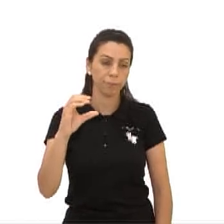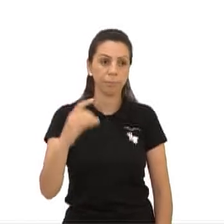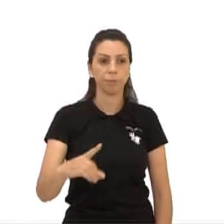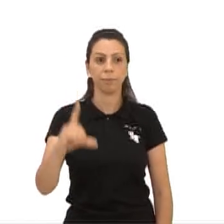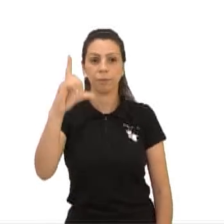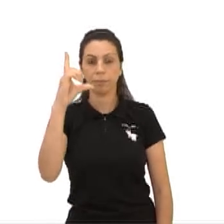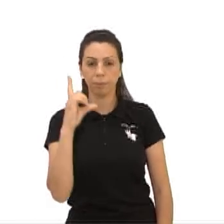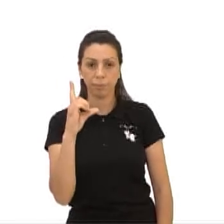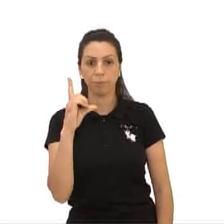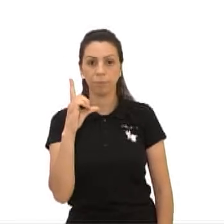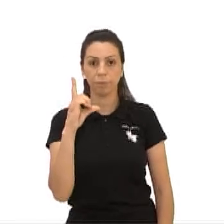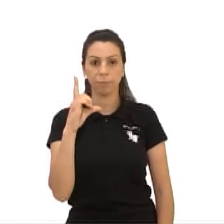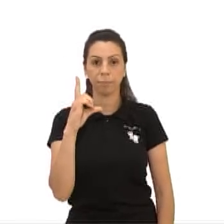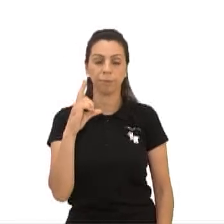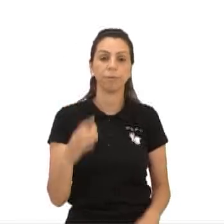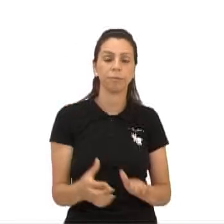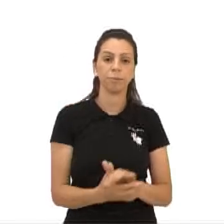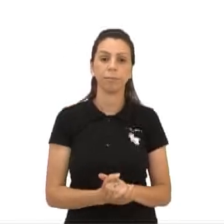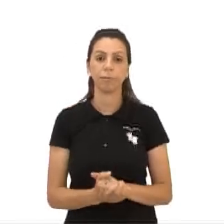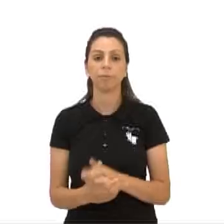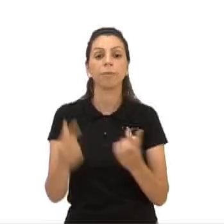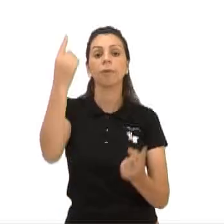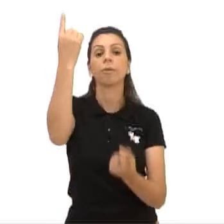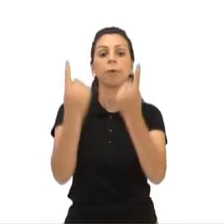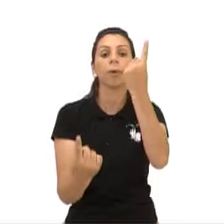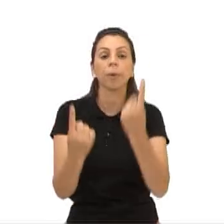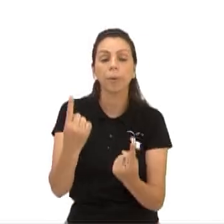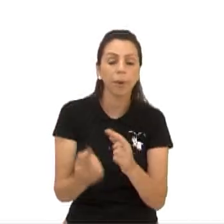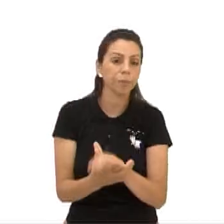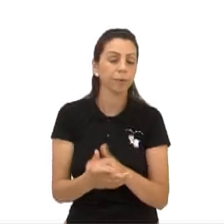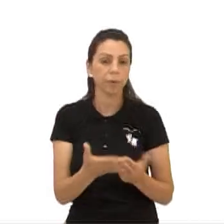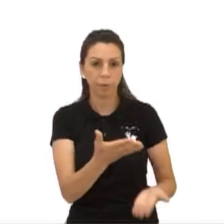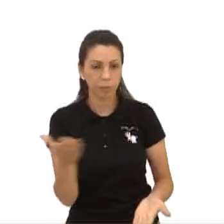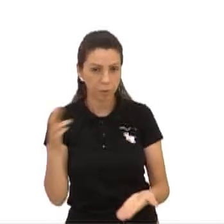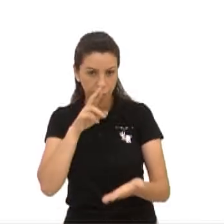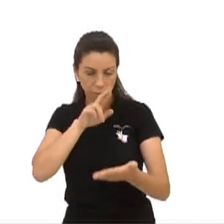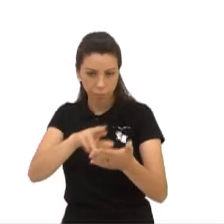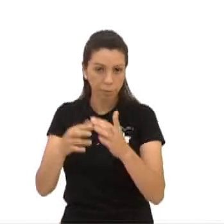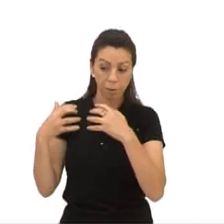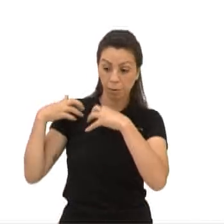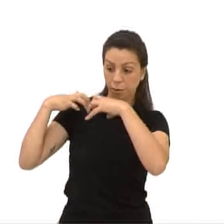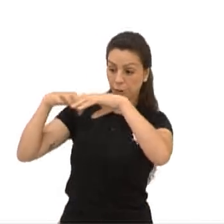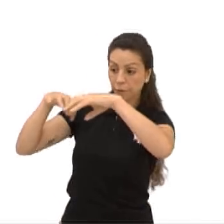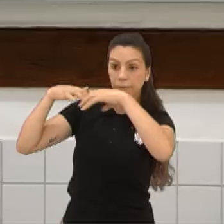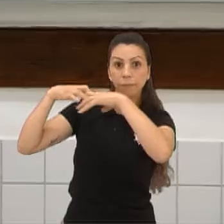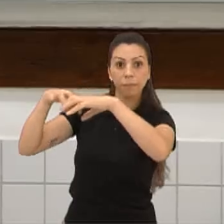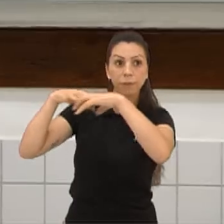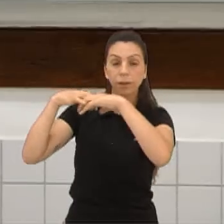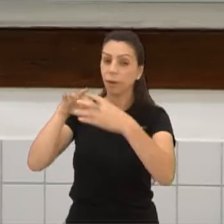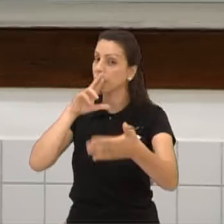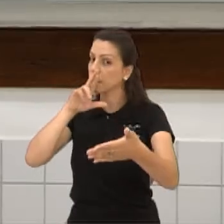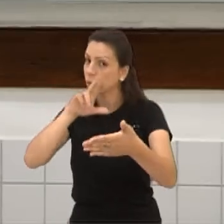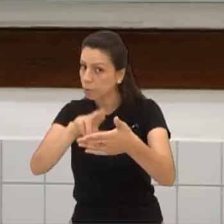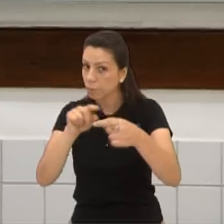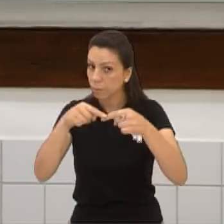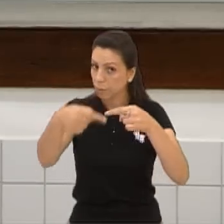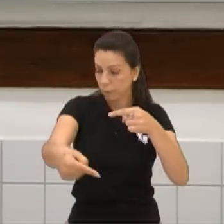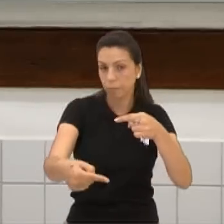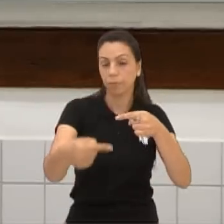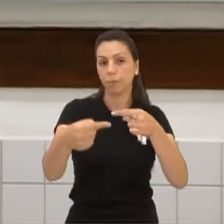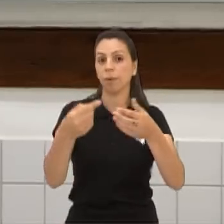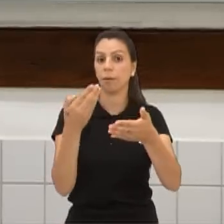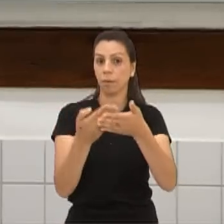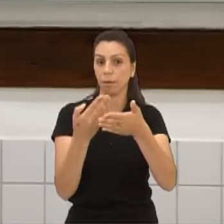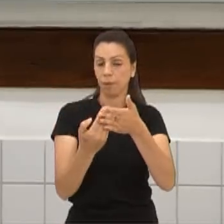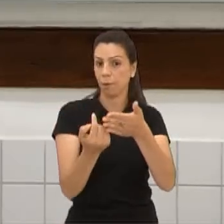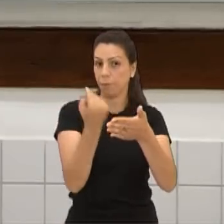Ou alternativa, diversidade genética e adaptações. Agora é com vocês. Pensem que essa resposta aqui vocês vão ter nas aulas